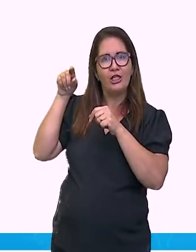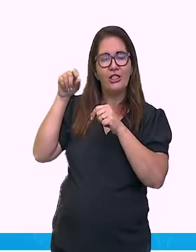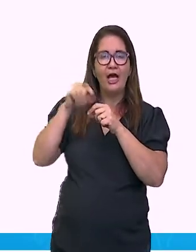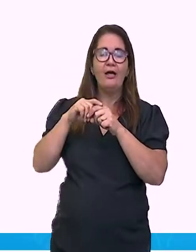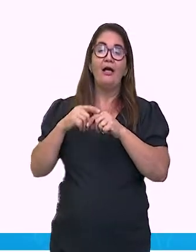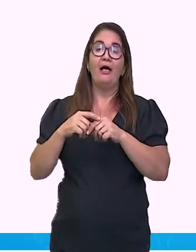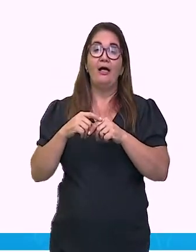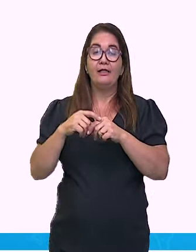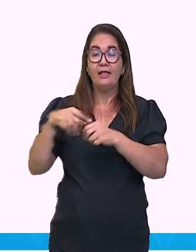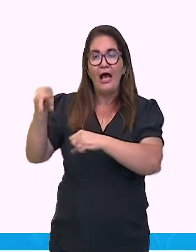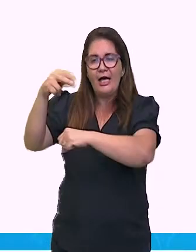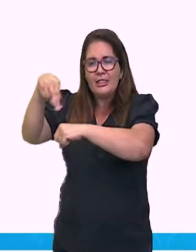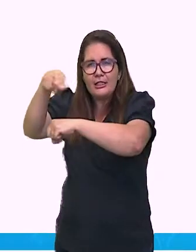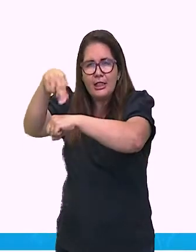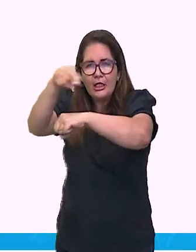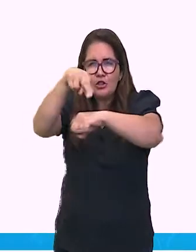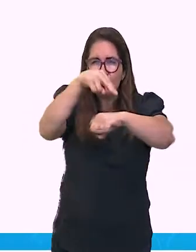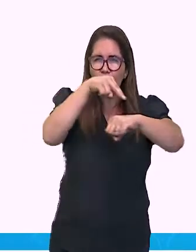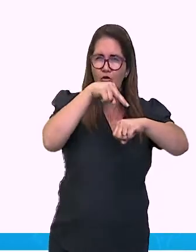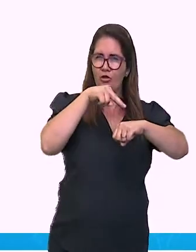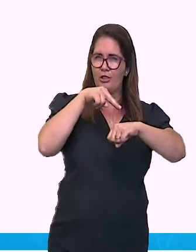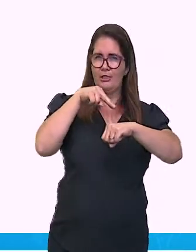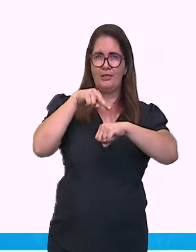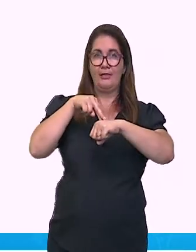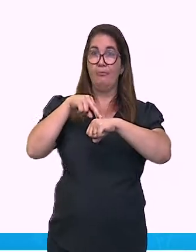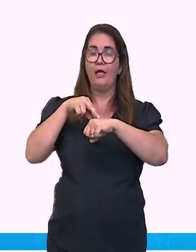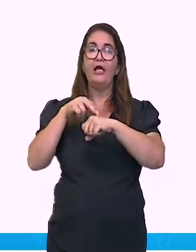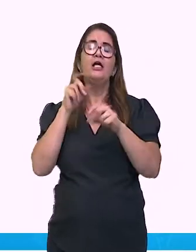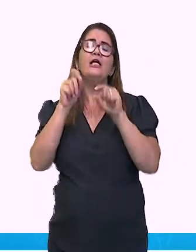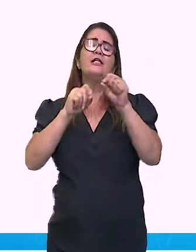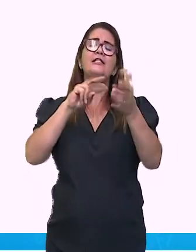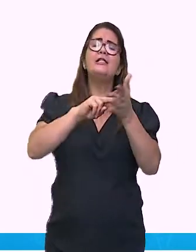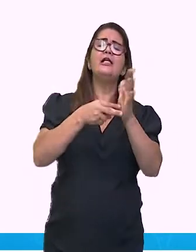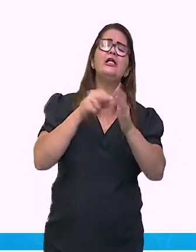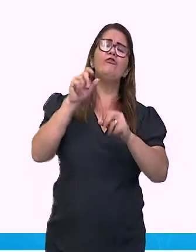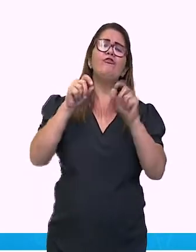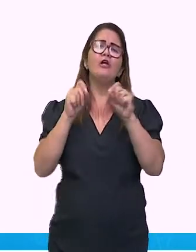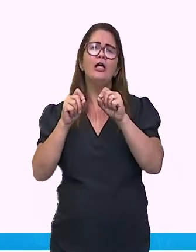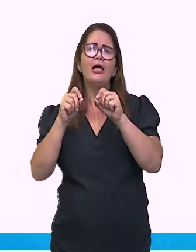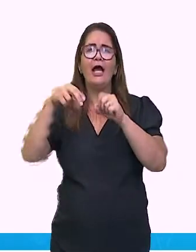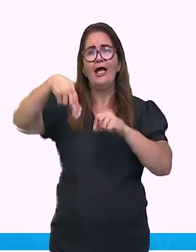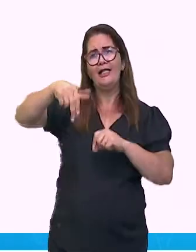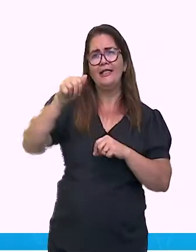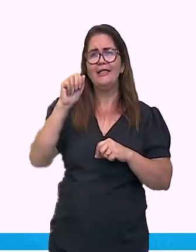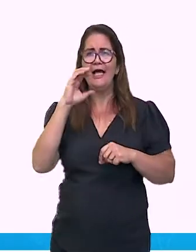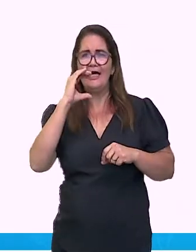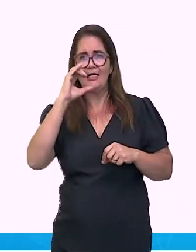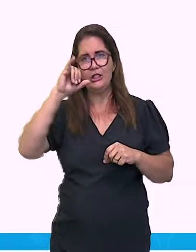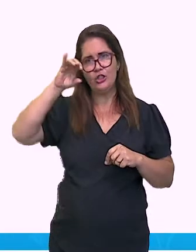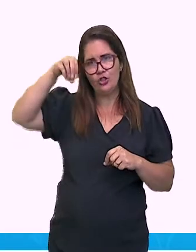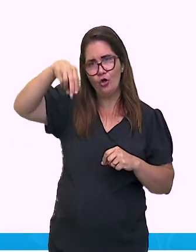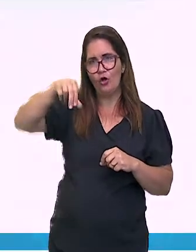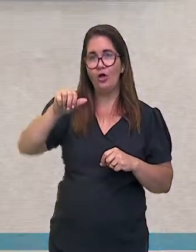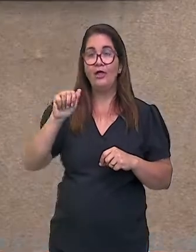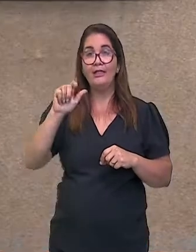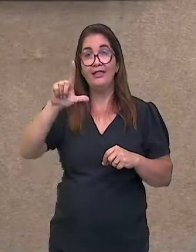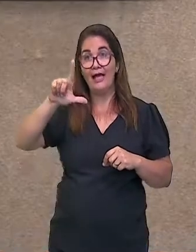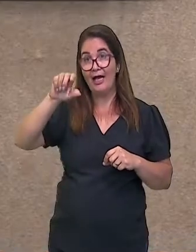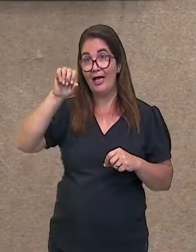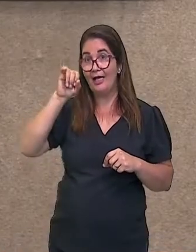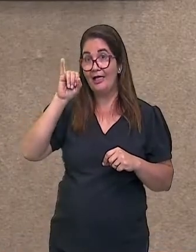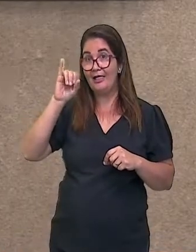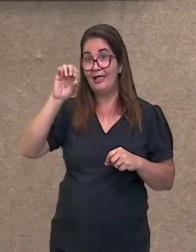diferentes nações. A Alemanha encabeçava um movimento conhecido como pangermanismo. Esse